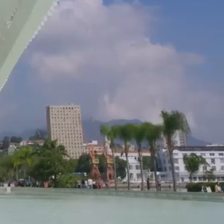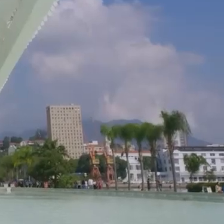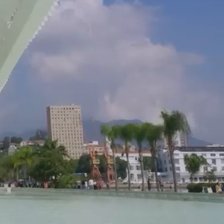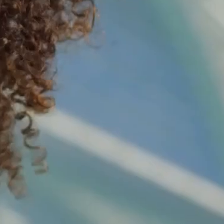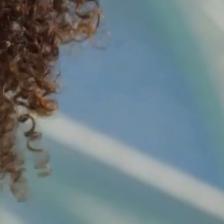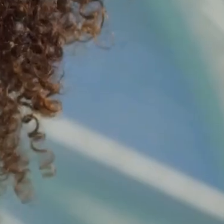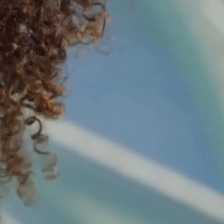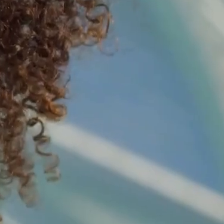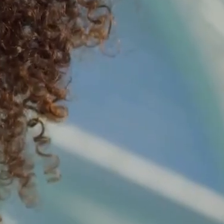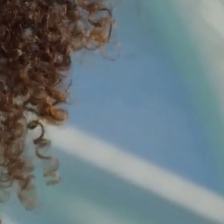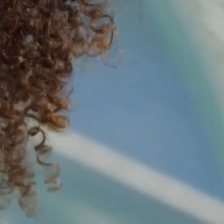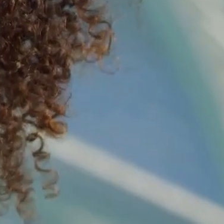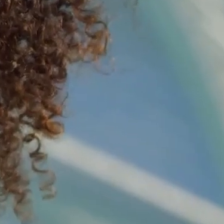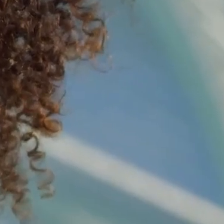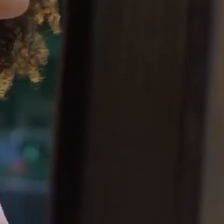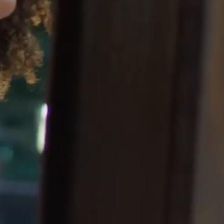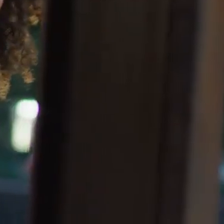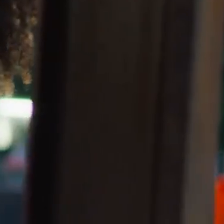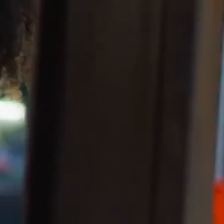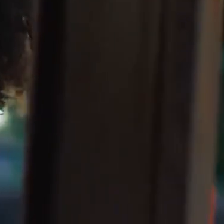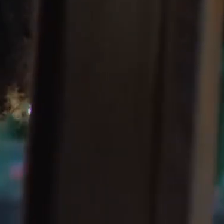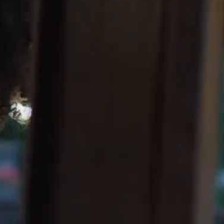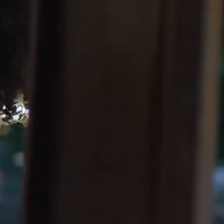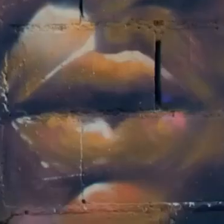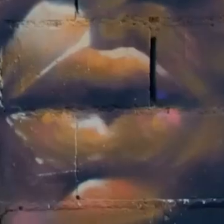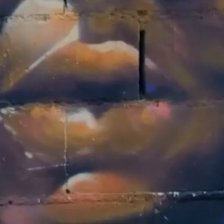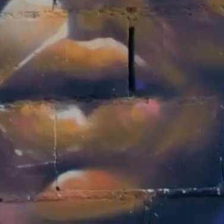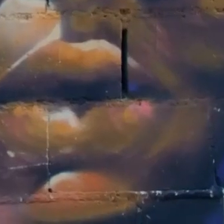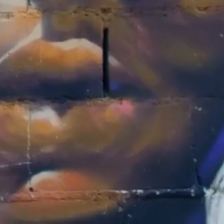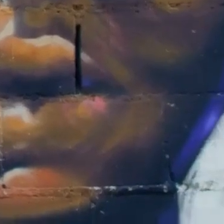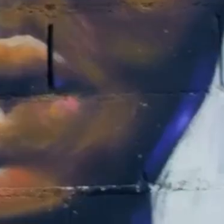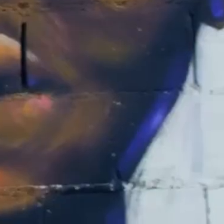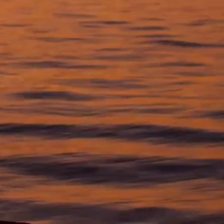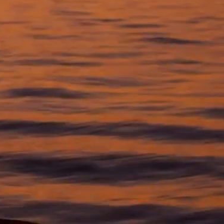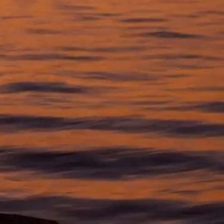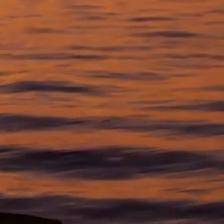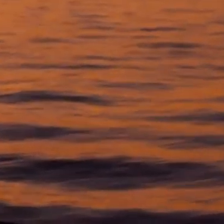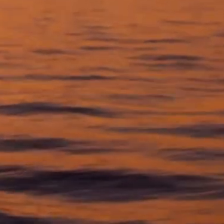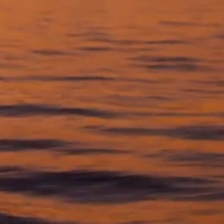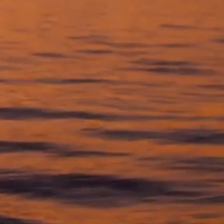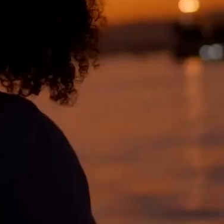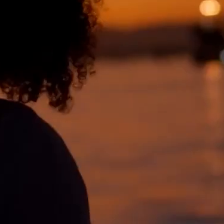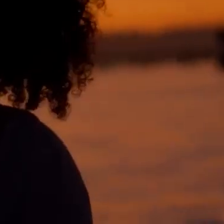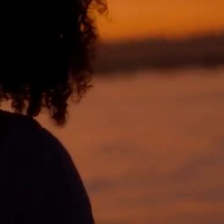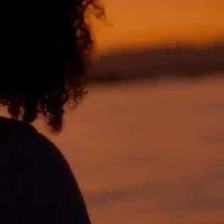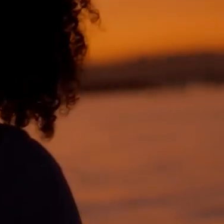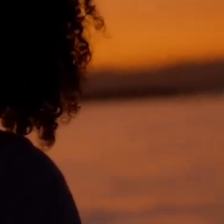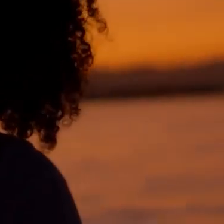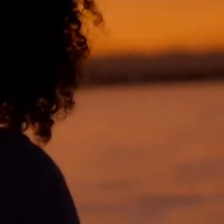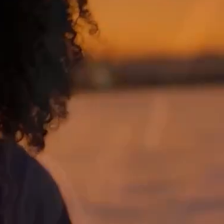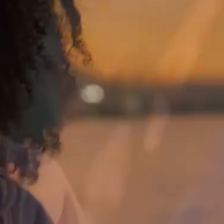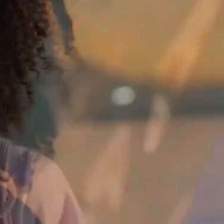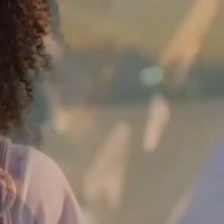Sempre um papo. Palavra acesa, com Carmen Lúcia e Chico César, no Museu do Amanhã. Inicia-se o vídeo institucional